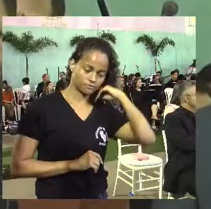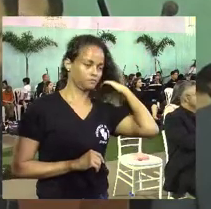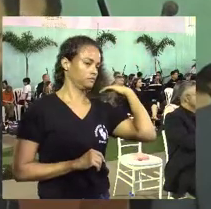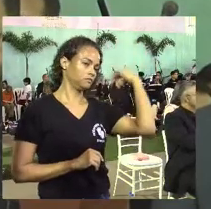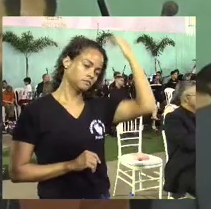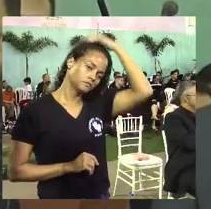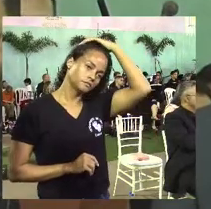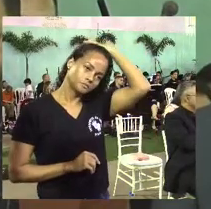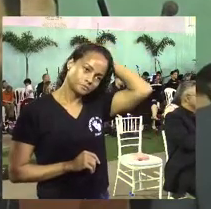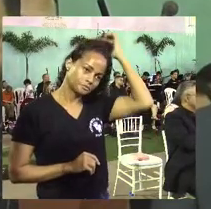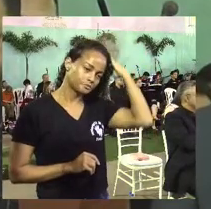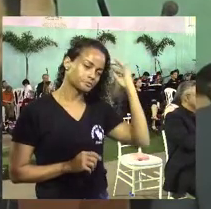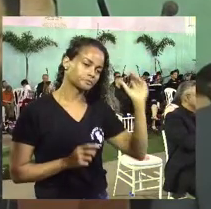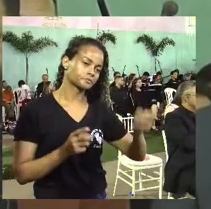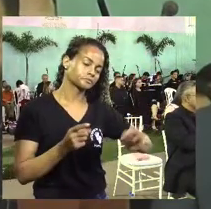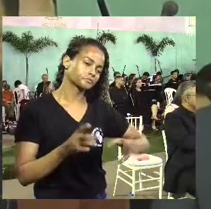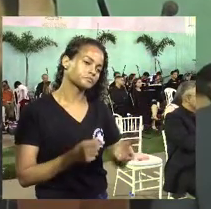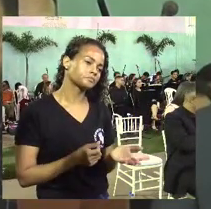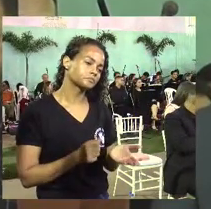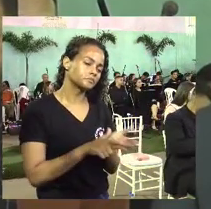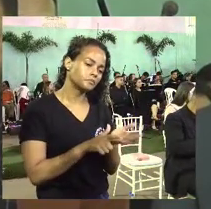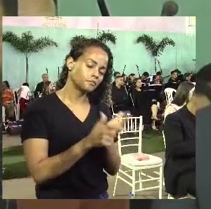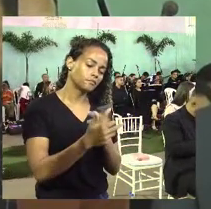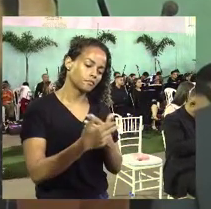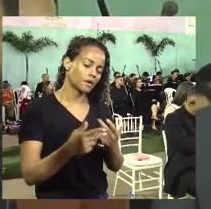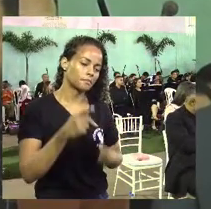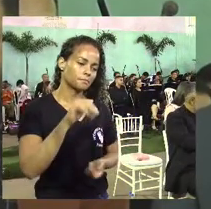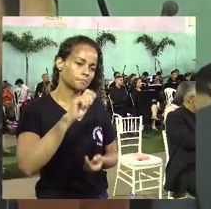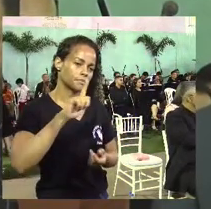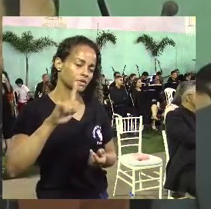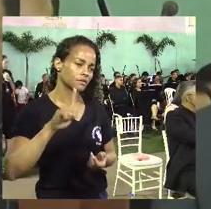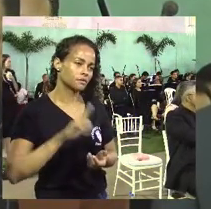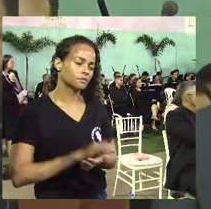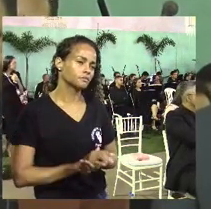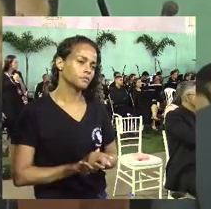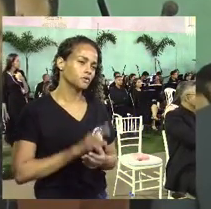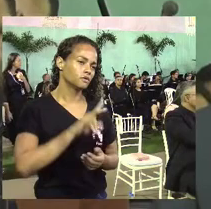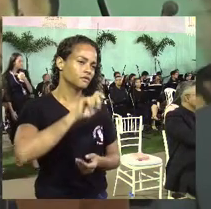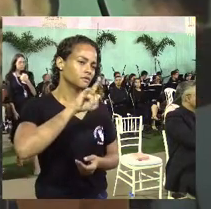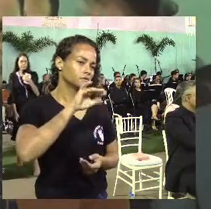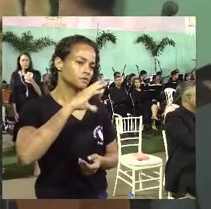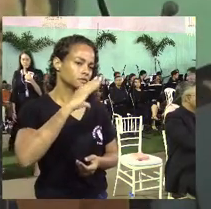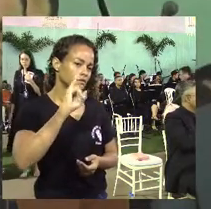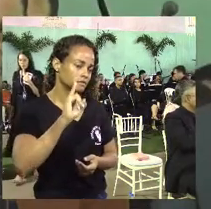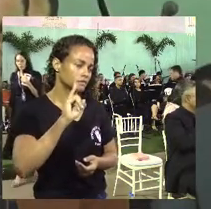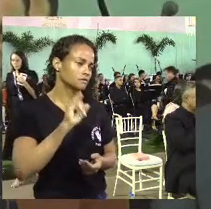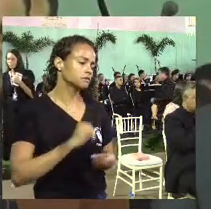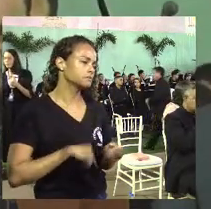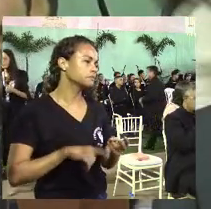papelaria piu valdecirilda presídio Valdir mirco Júlia Jane